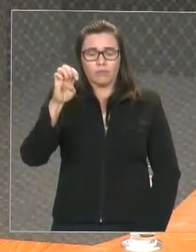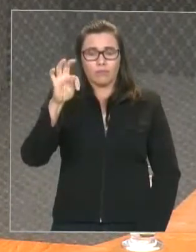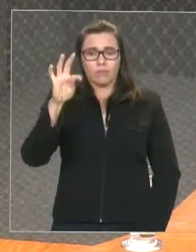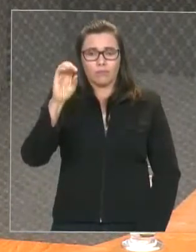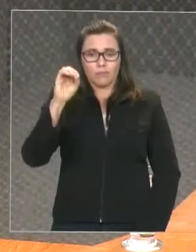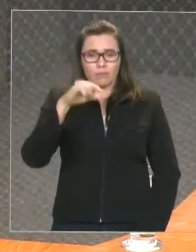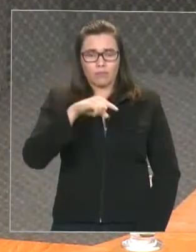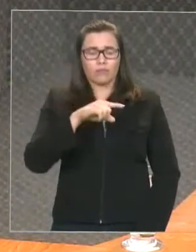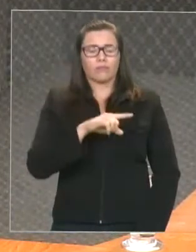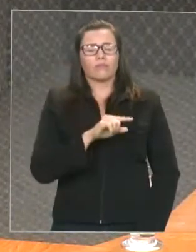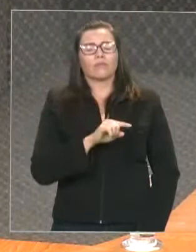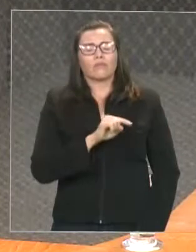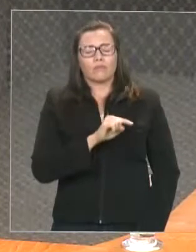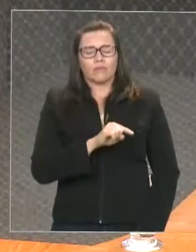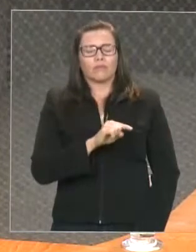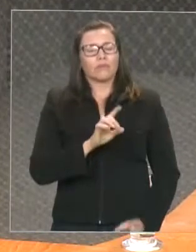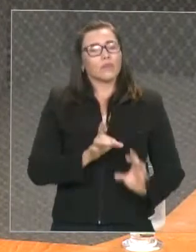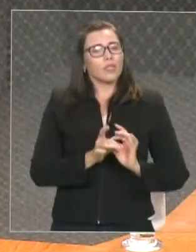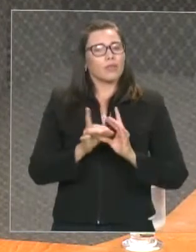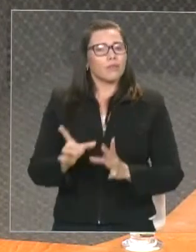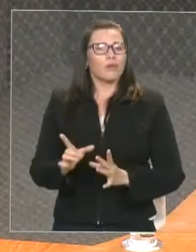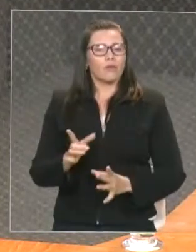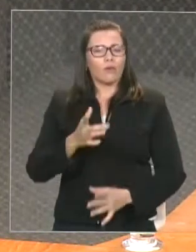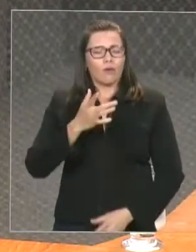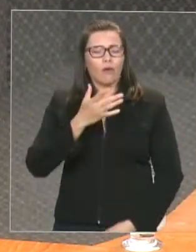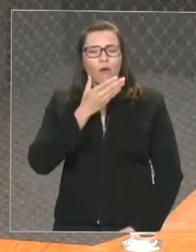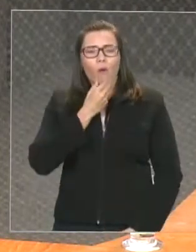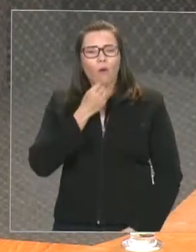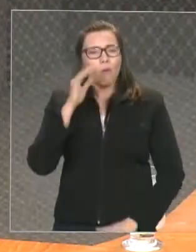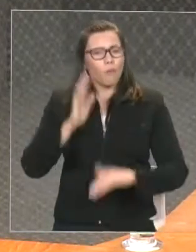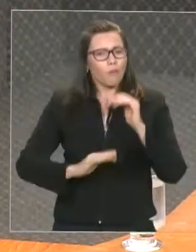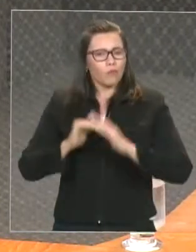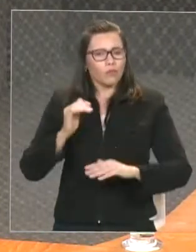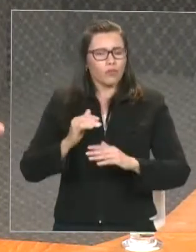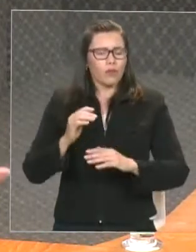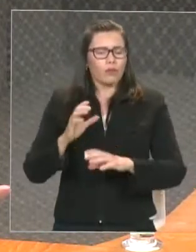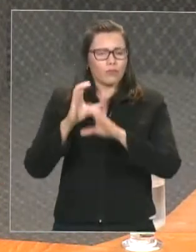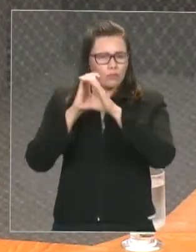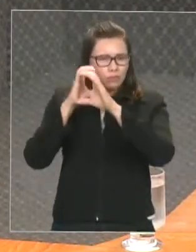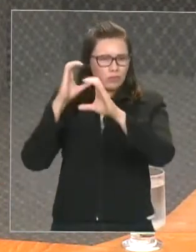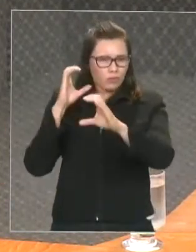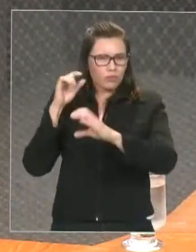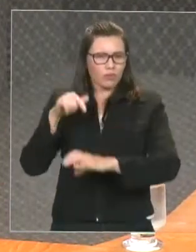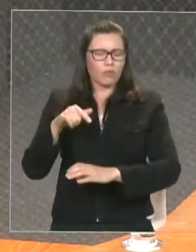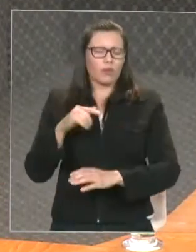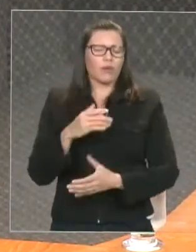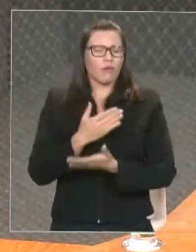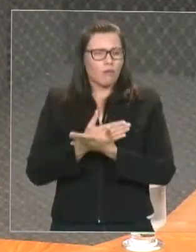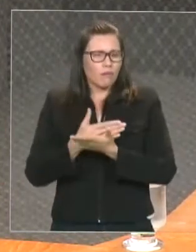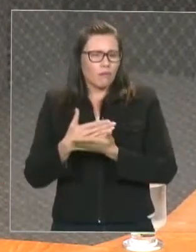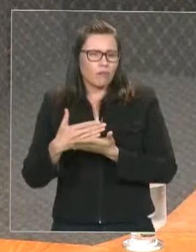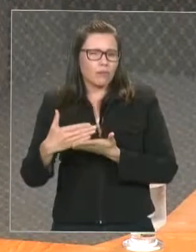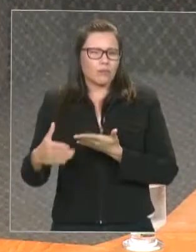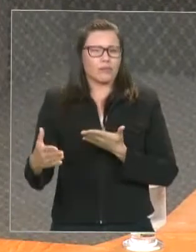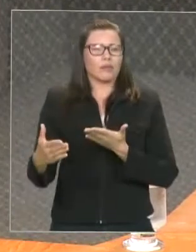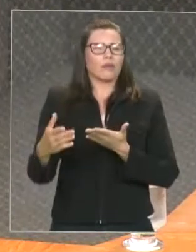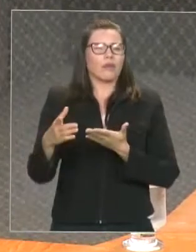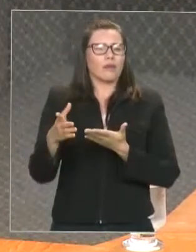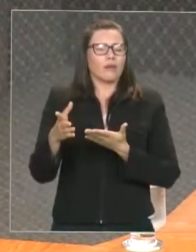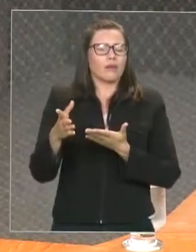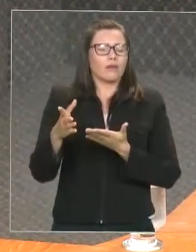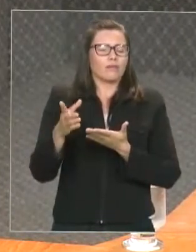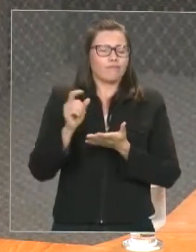engenheiro para fazer o levantamento do projeto, para que se pudesse iniciar um projeto da MA-138, projeto